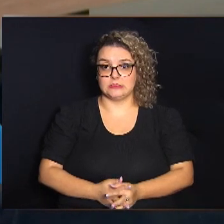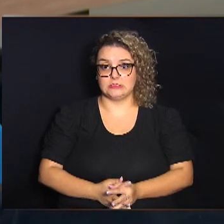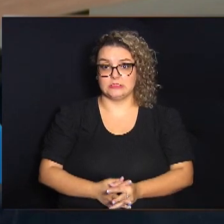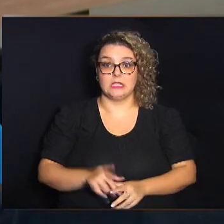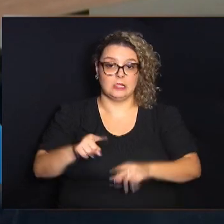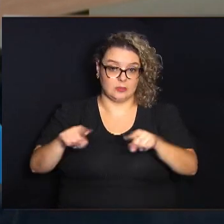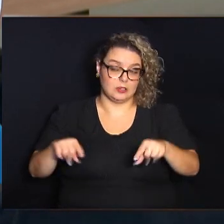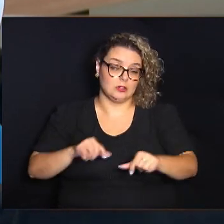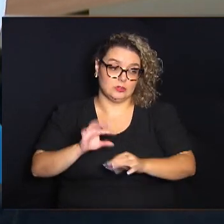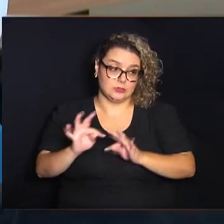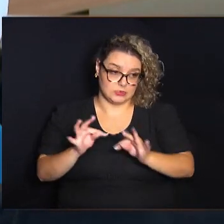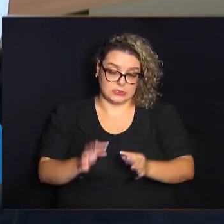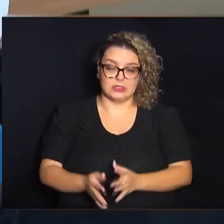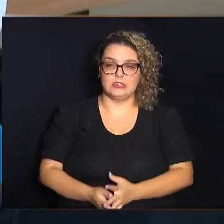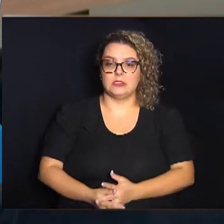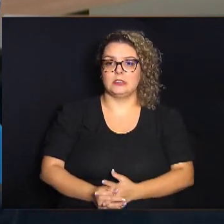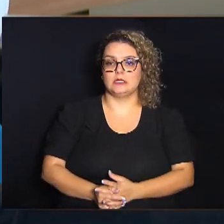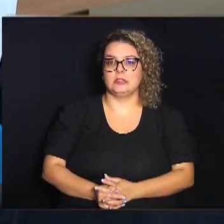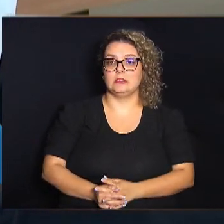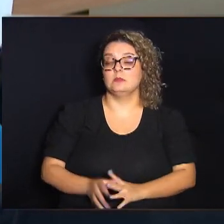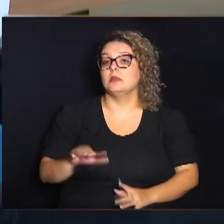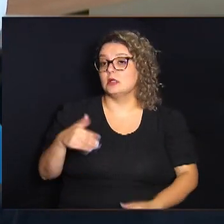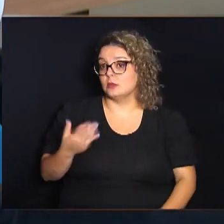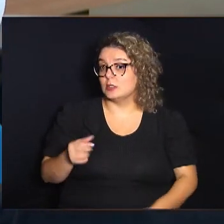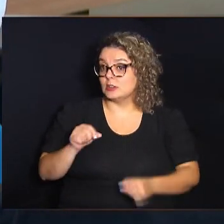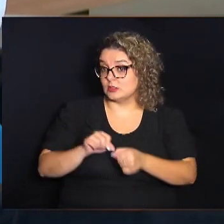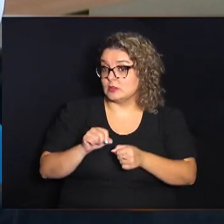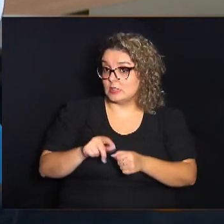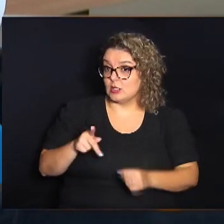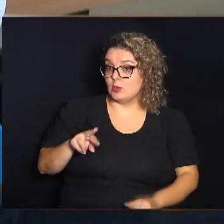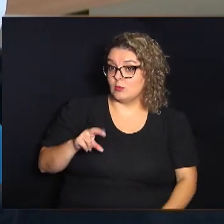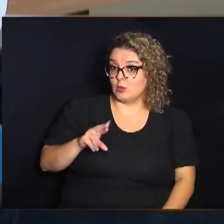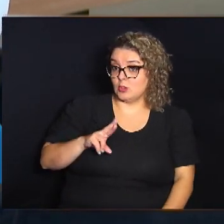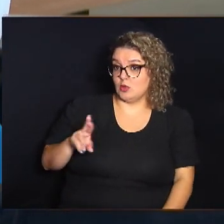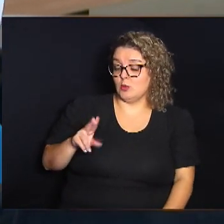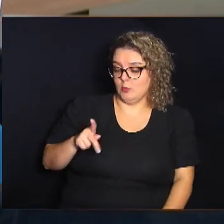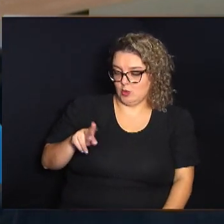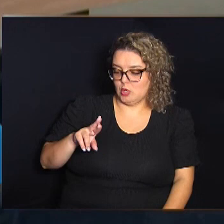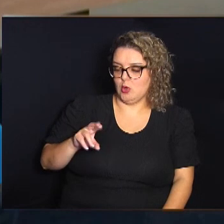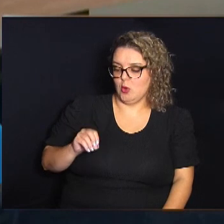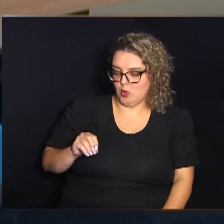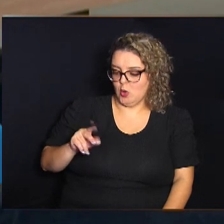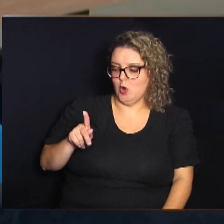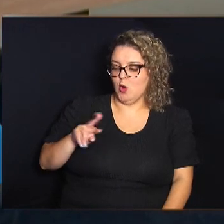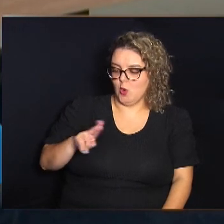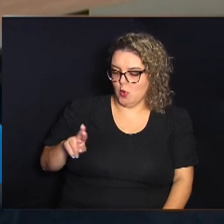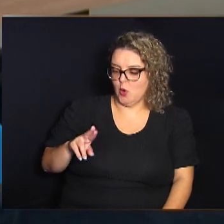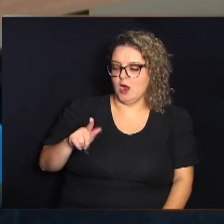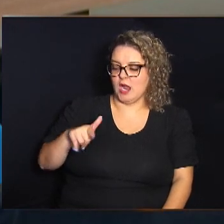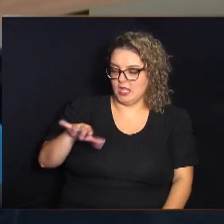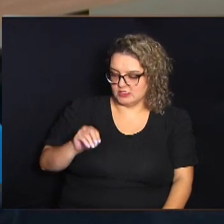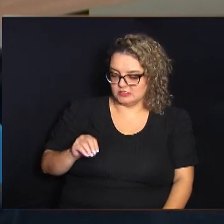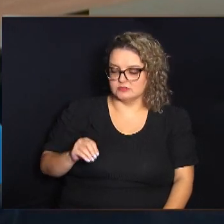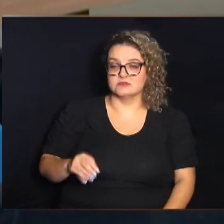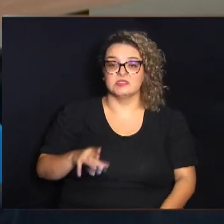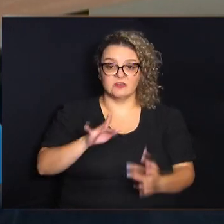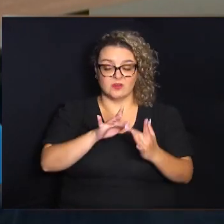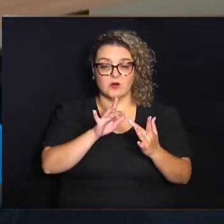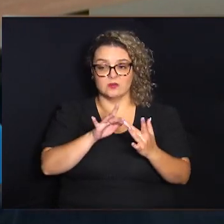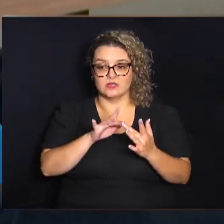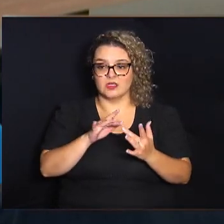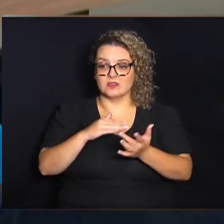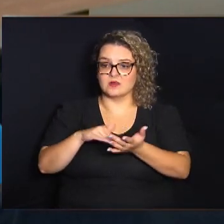alterações técnicas, mas quanto nós fizemos a prorrogação, ainda foi até pelo mercado, eu tive em contato com a secretária para a gente